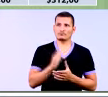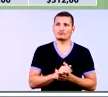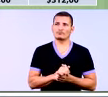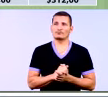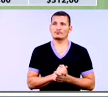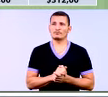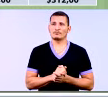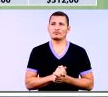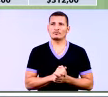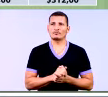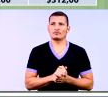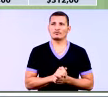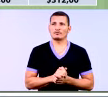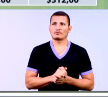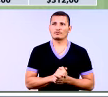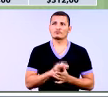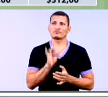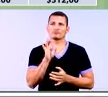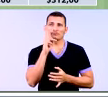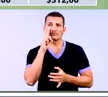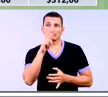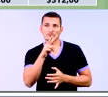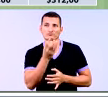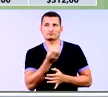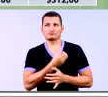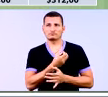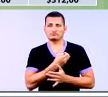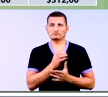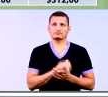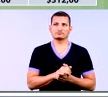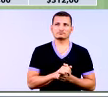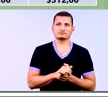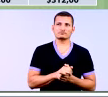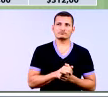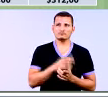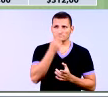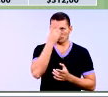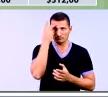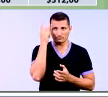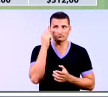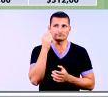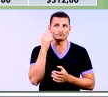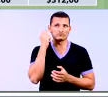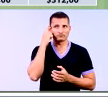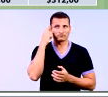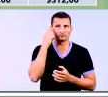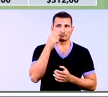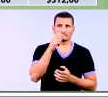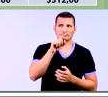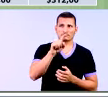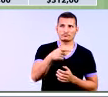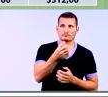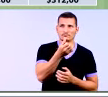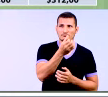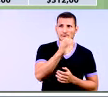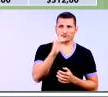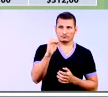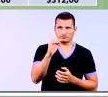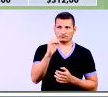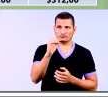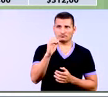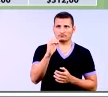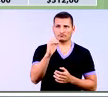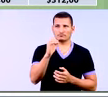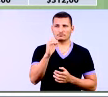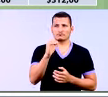Baseado simplesmente no número. Ó, geralmente a pessoa compara, ó, 1600 é maior que 620, então eu vou nesse cara aqui, ó. Esse aqui